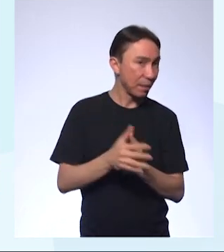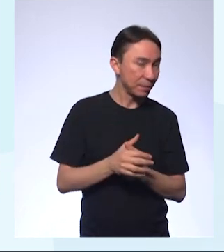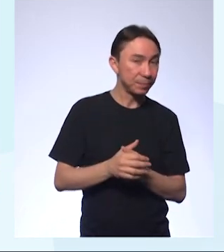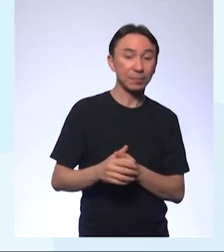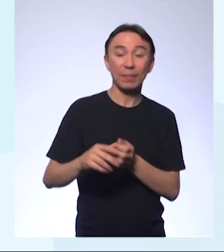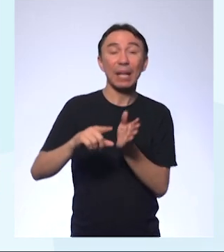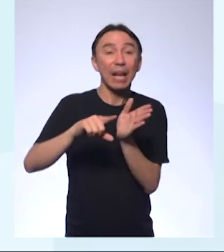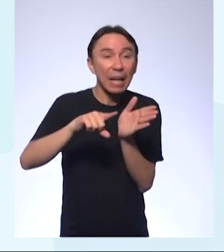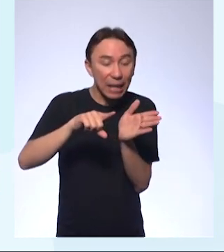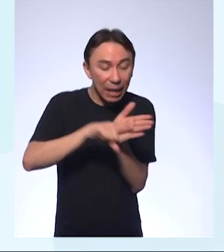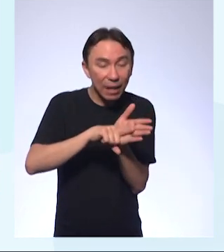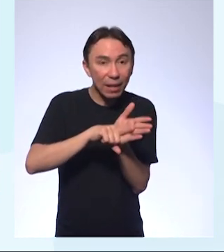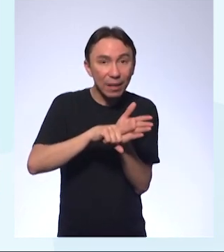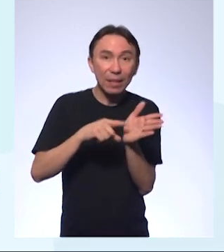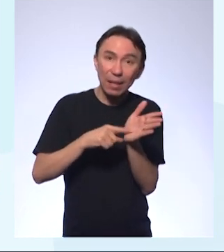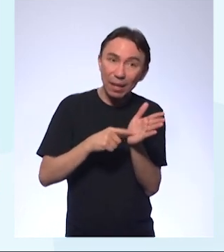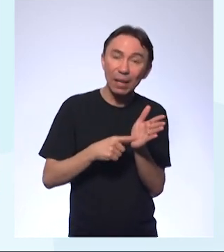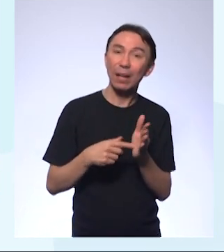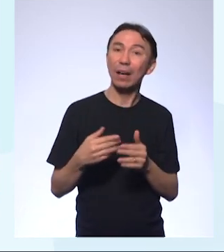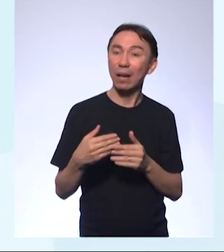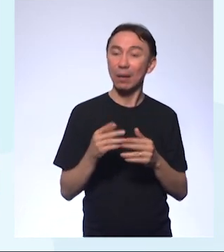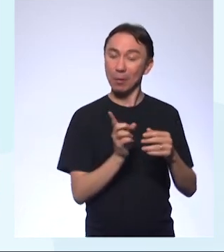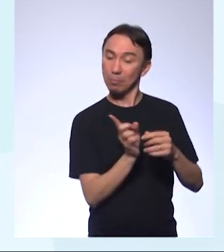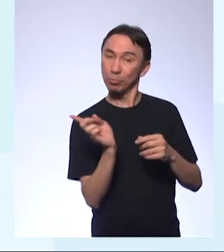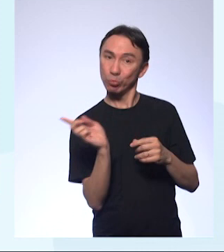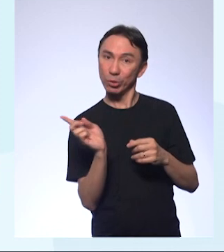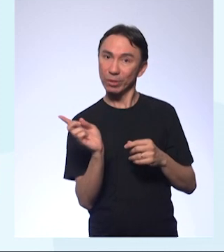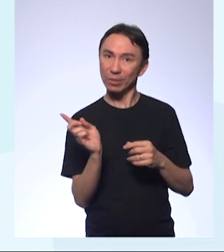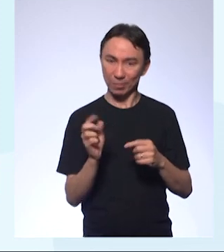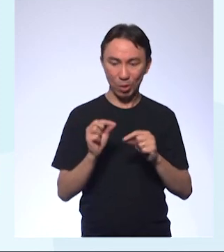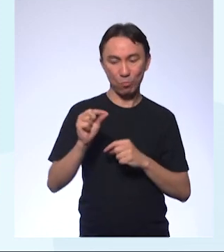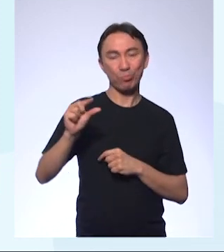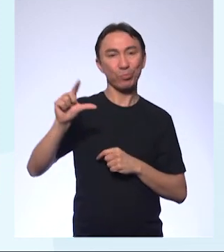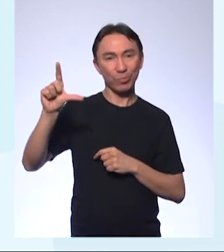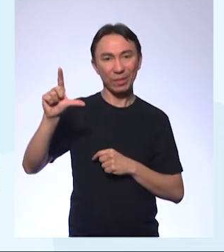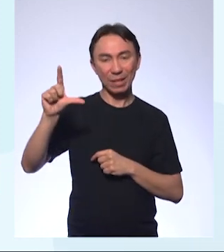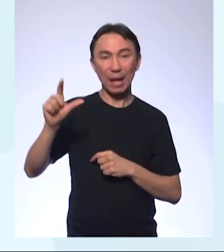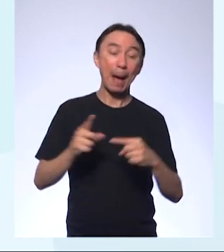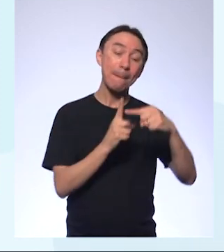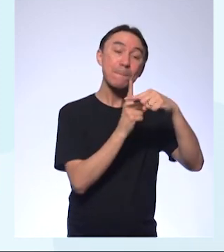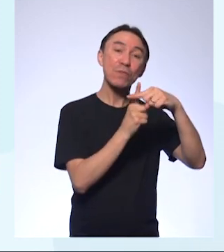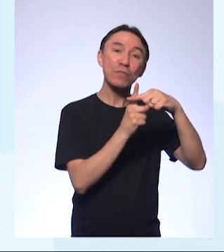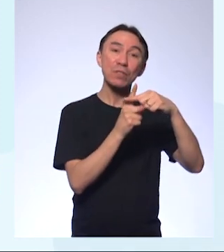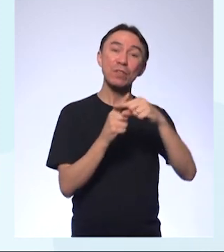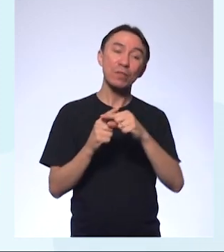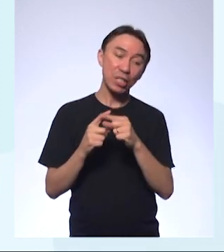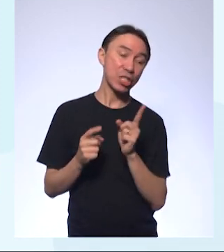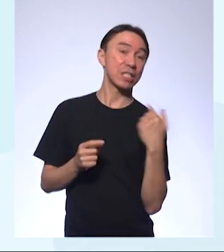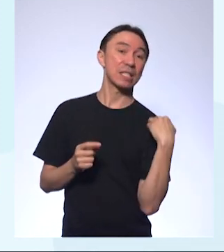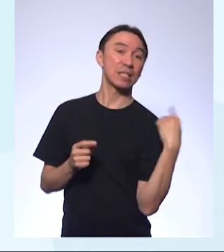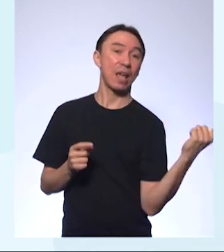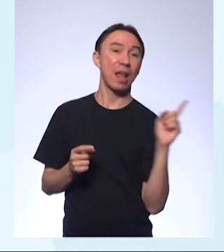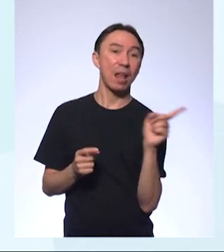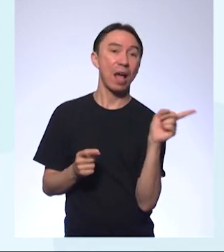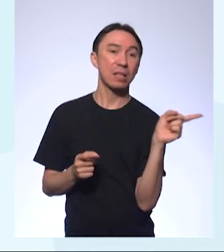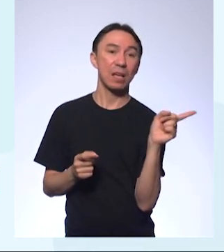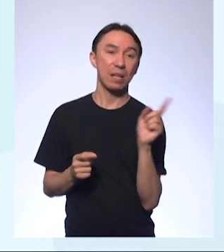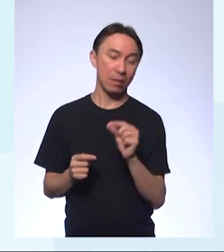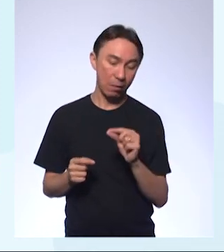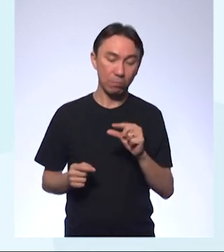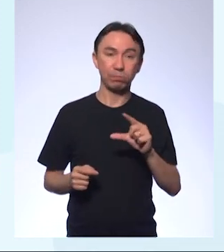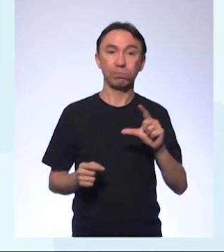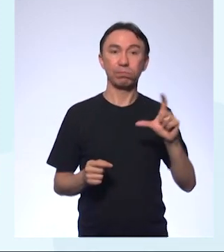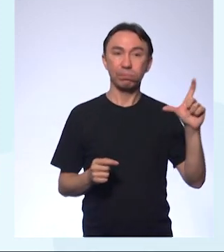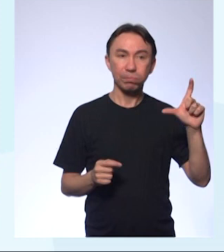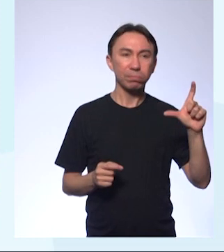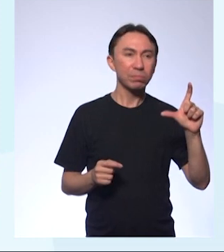eletronegatividade ela aumentava para a direita, a eletropositividade aumenta para a esquerda. E quem são os elementos que estão na esquerda? São os